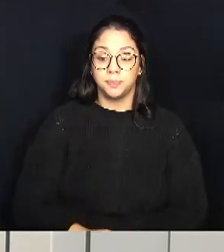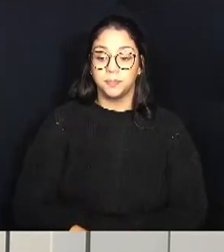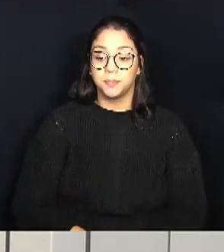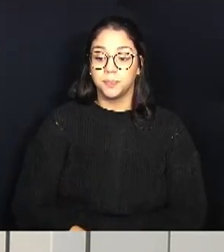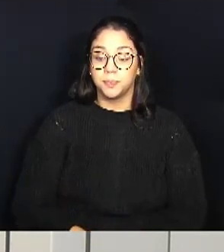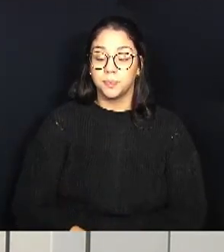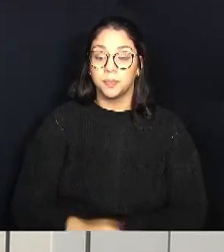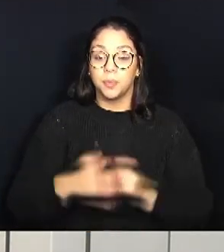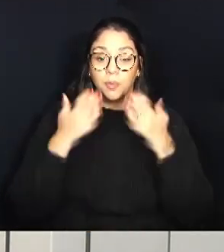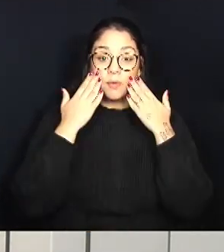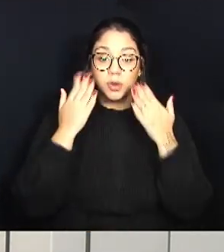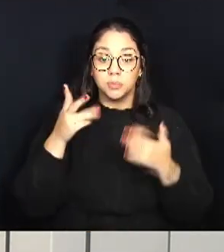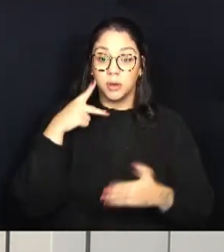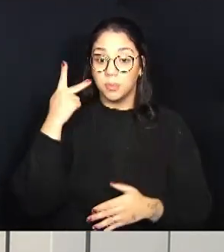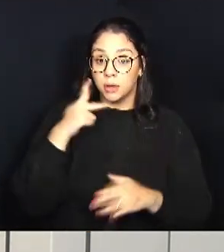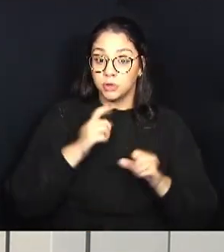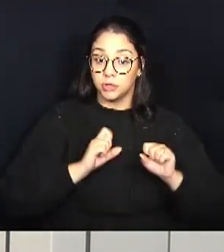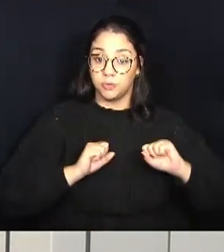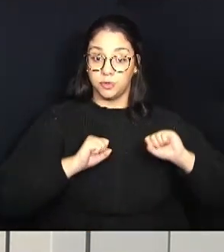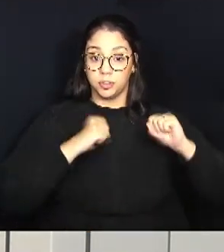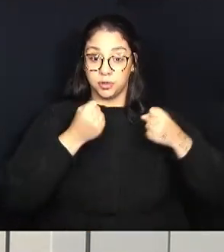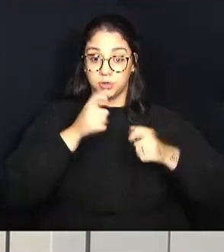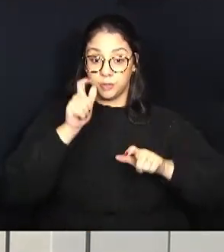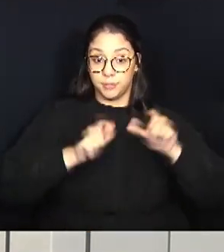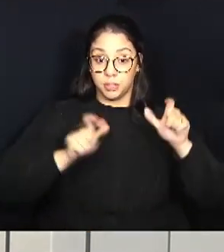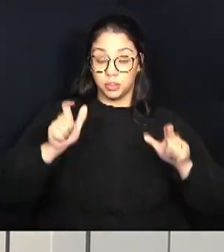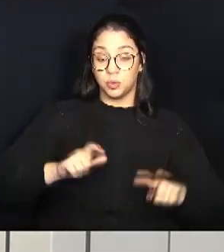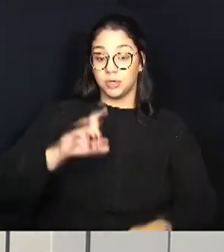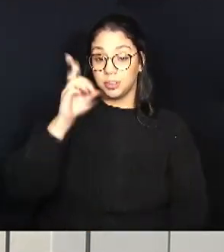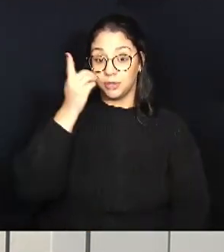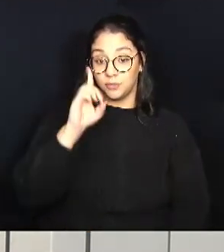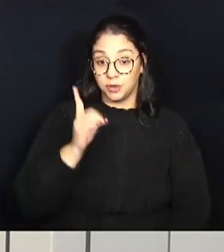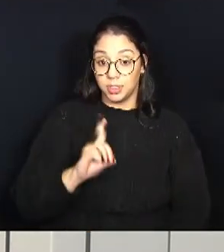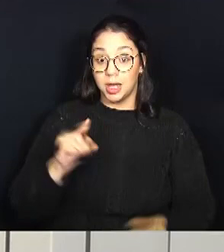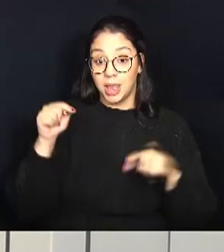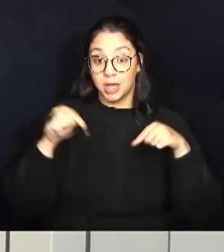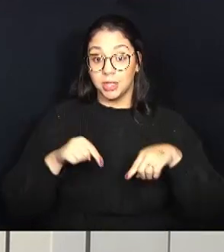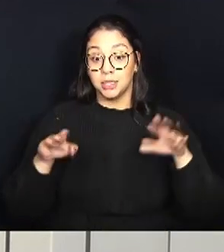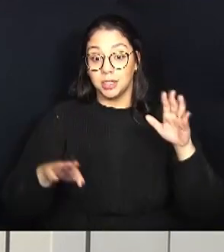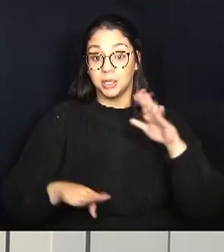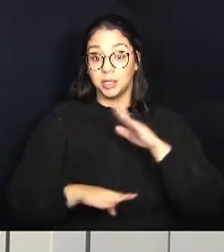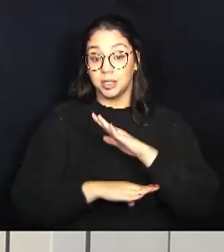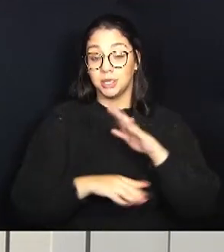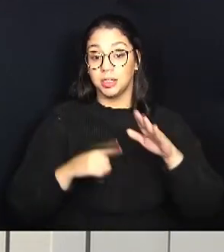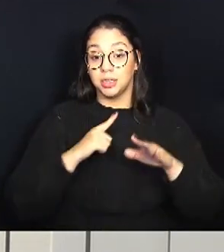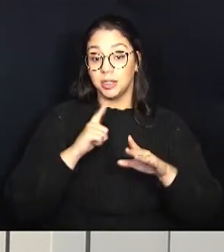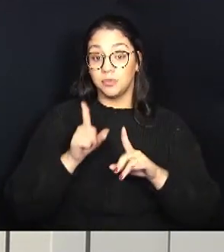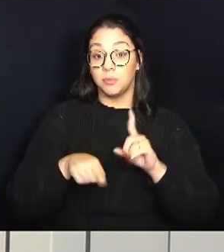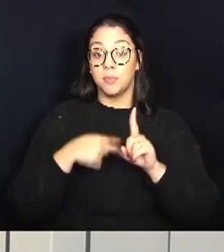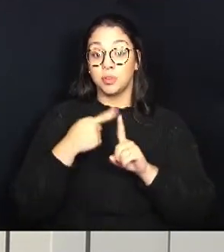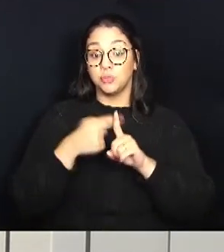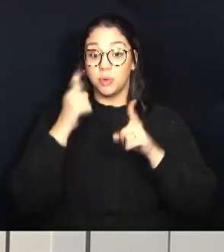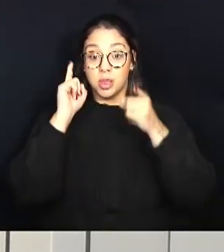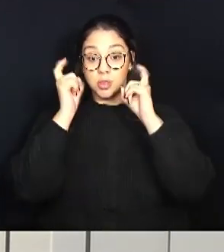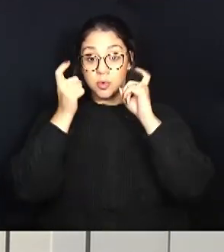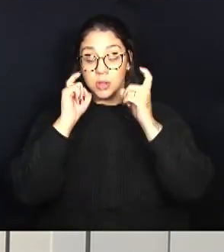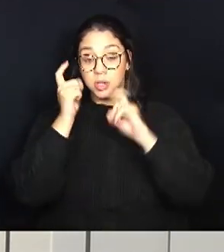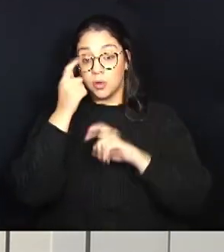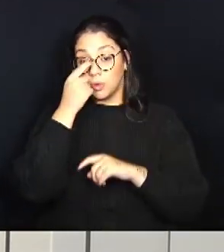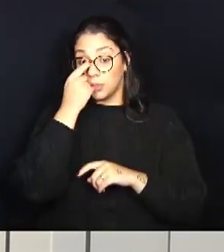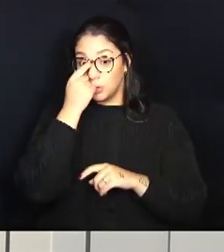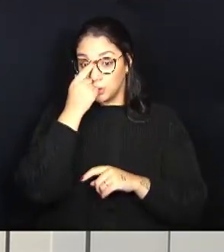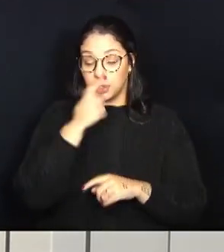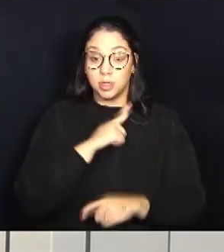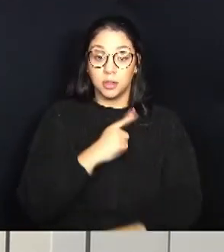A Frente Parlamentar em Defesa das Pessoas com Deficiência aqui da Câmara realizou mais uma reunião que contou com